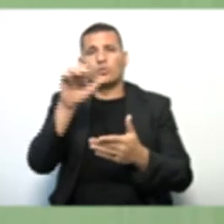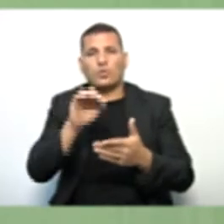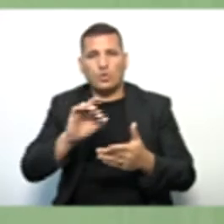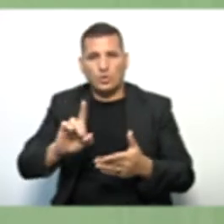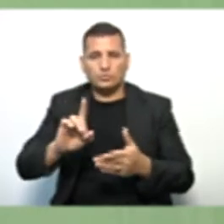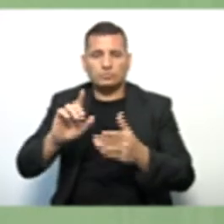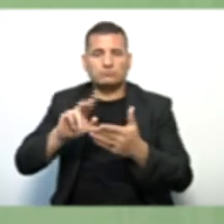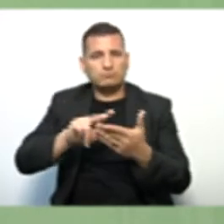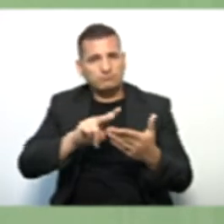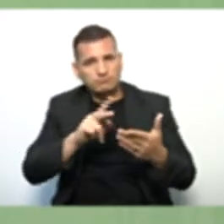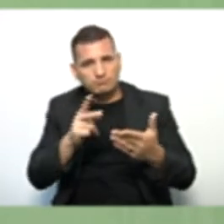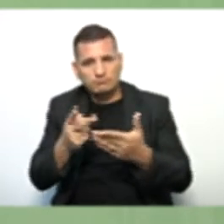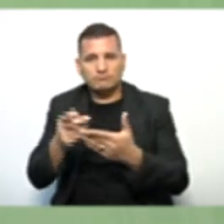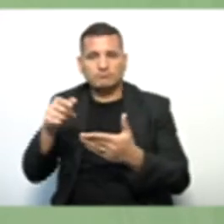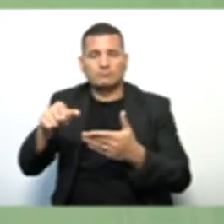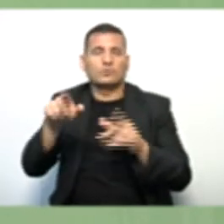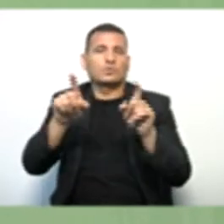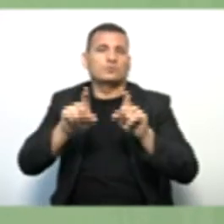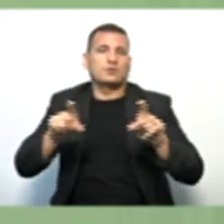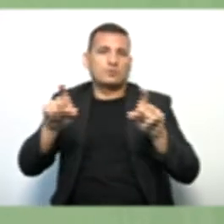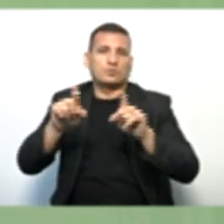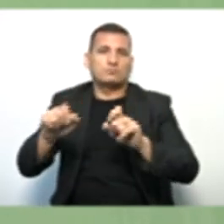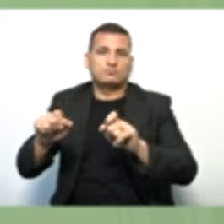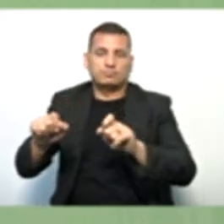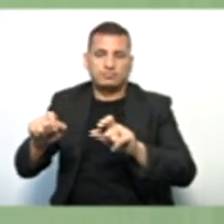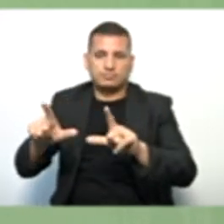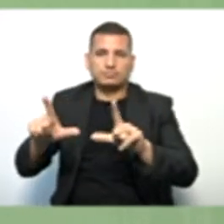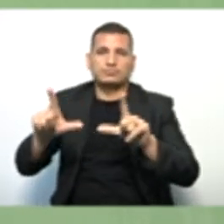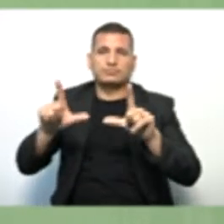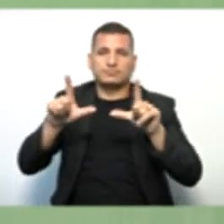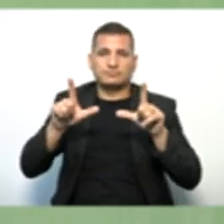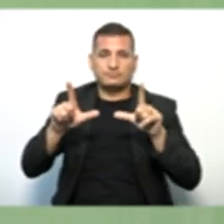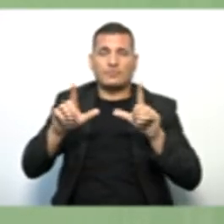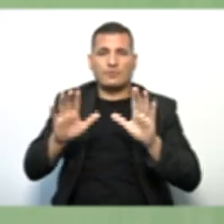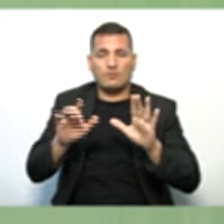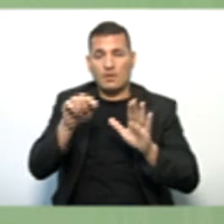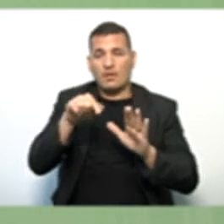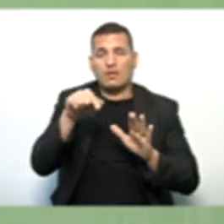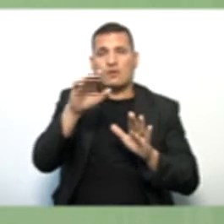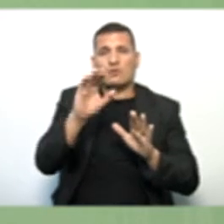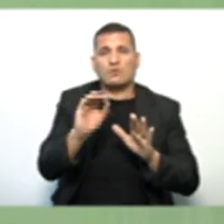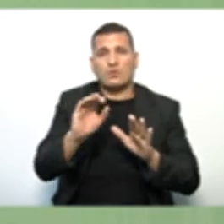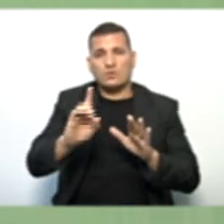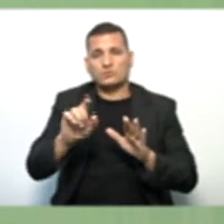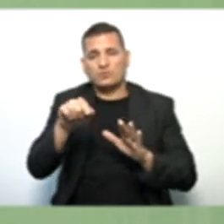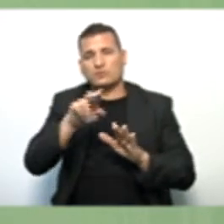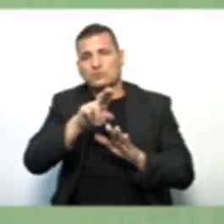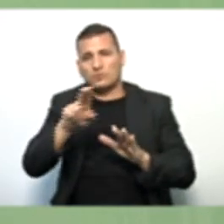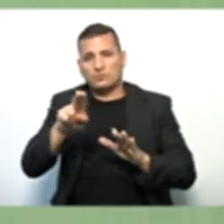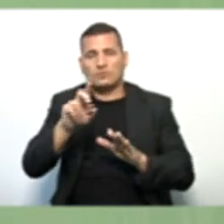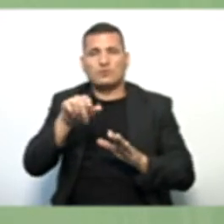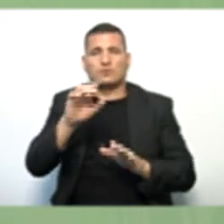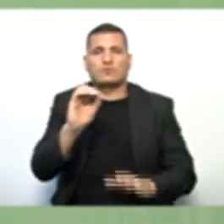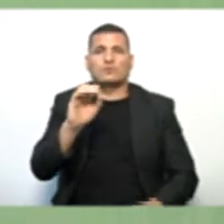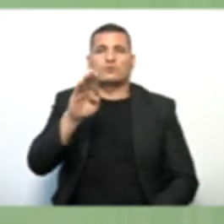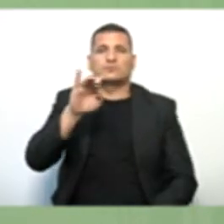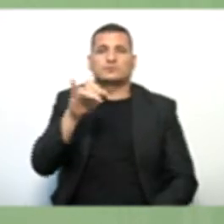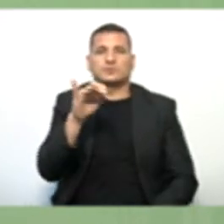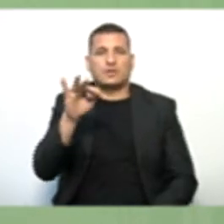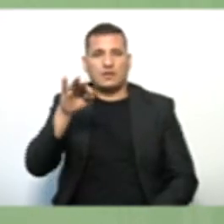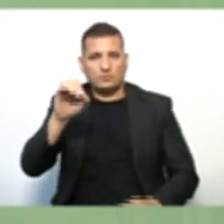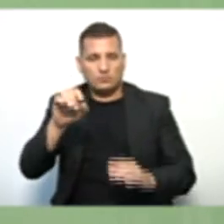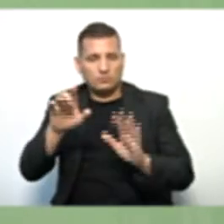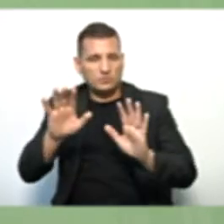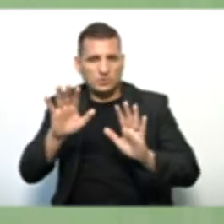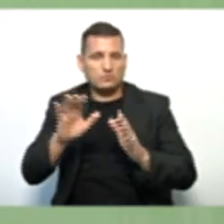que é interpretado pelo computador. Tá? Este código compilado é chamado de código objeto.